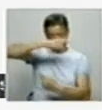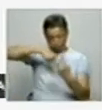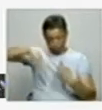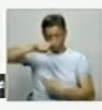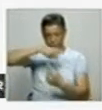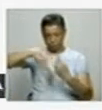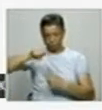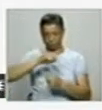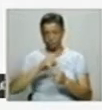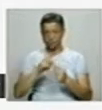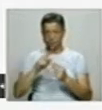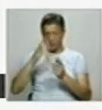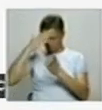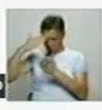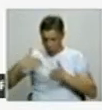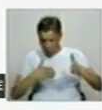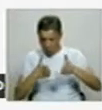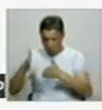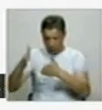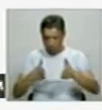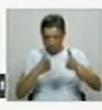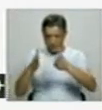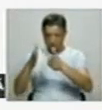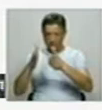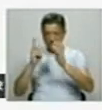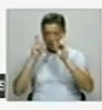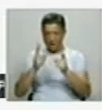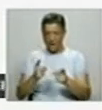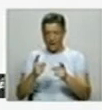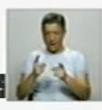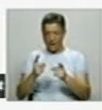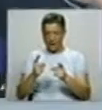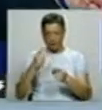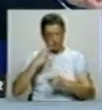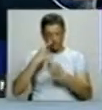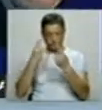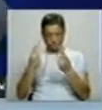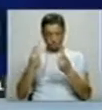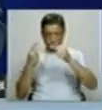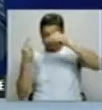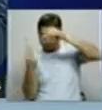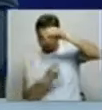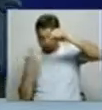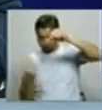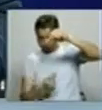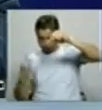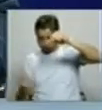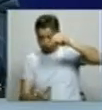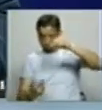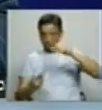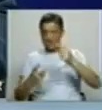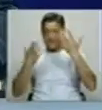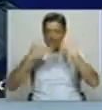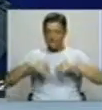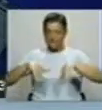forma, numa orientação em ângulo reto, com os braços em espiral da nossa galáxia, mas suspeita-se que as